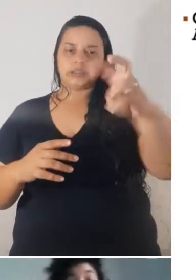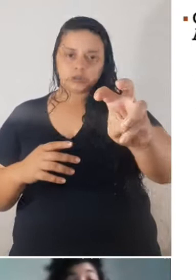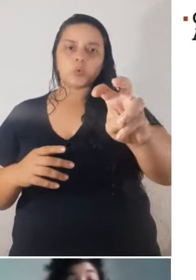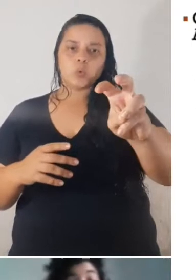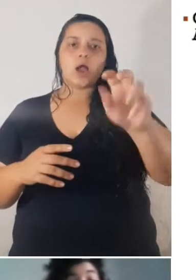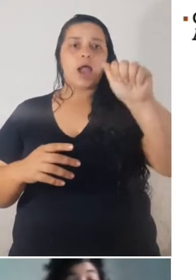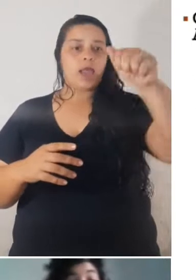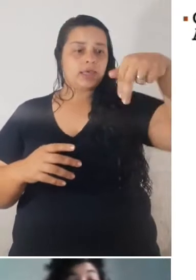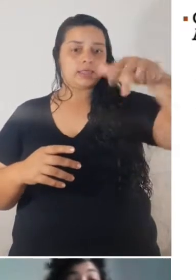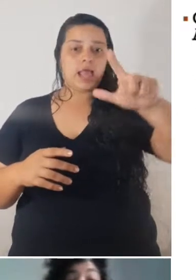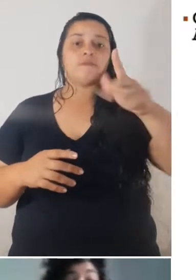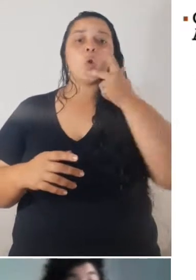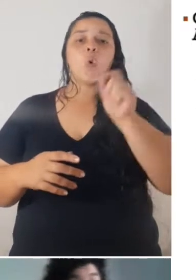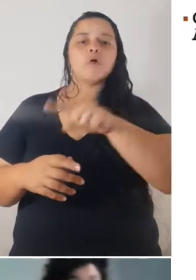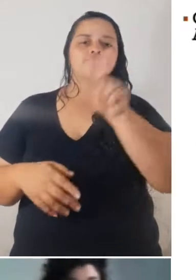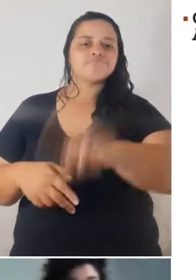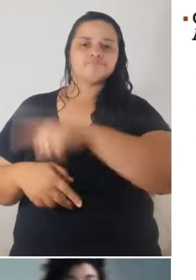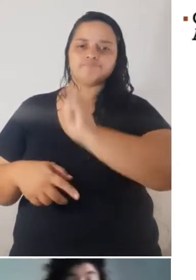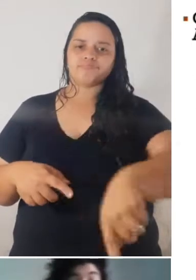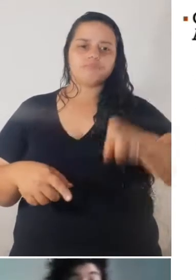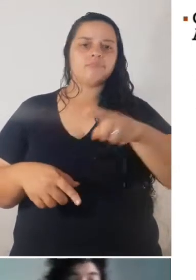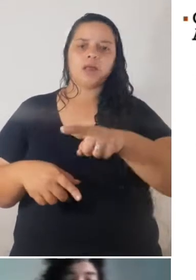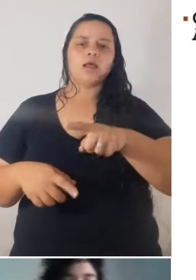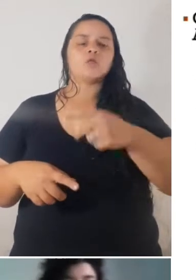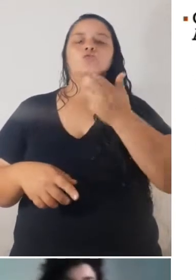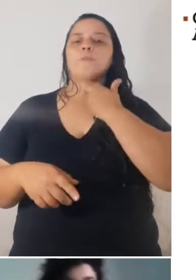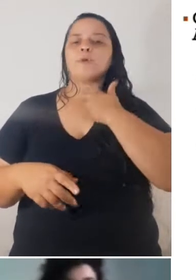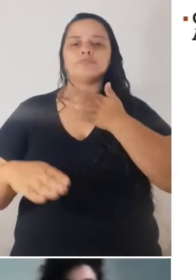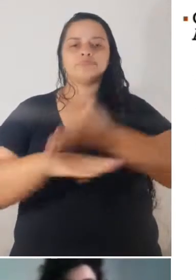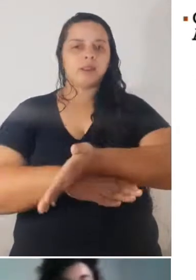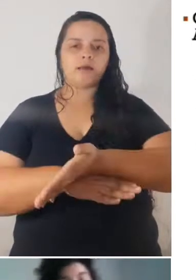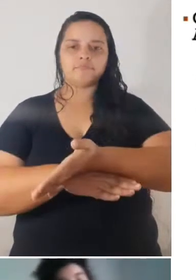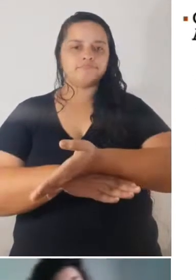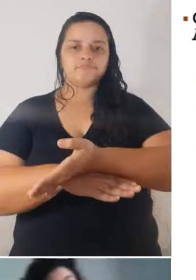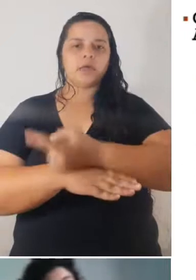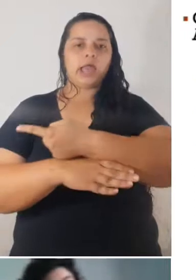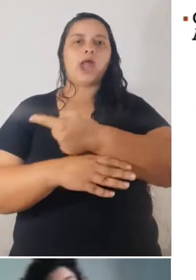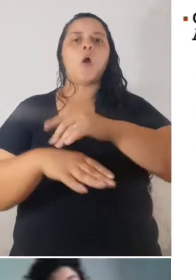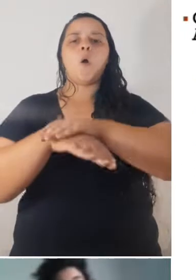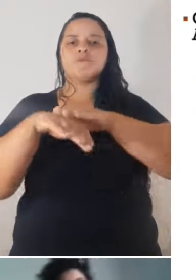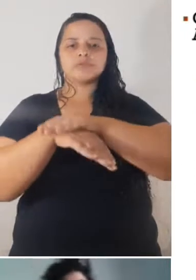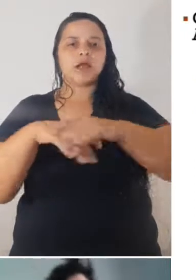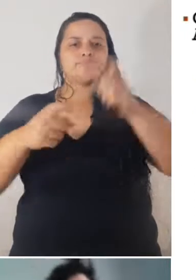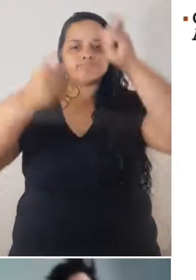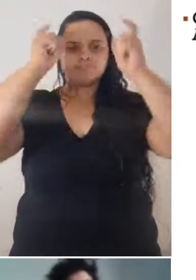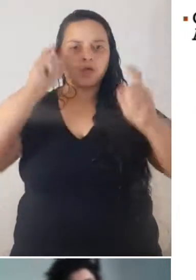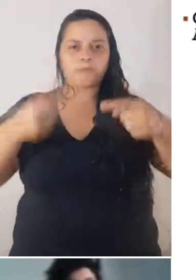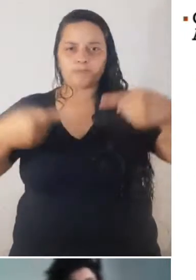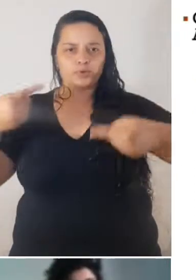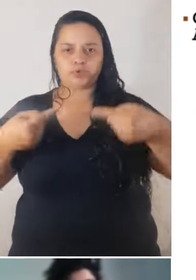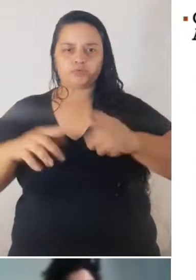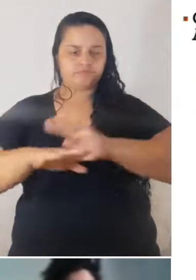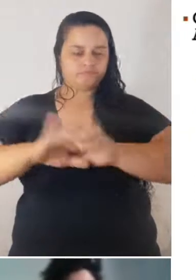1935, a ANL foi posta na ilegalidade, limitando o debate político. Meses depois, um levante que ficou conhecido